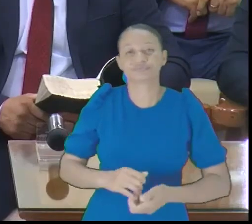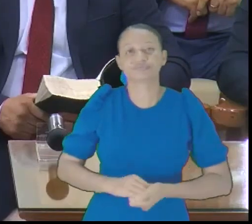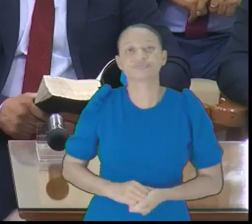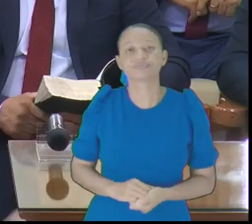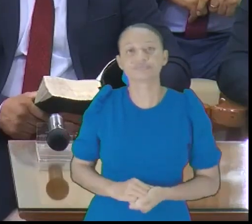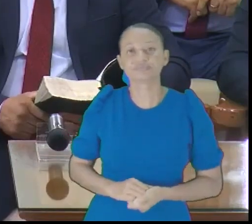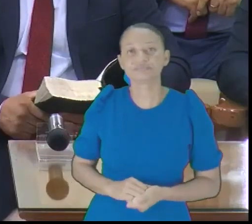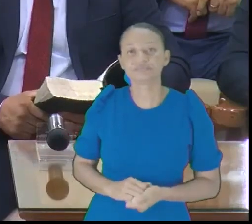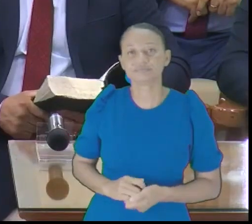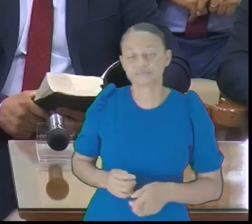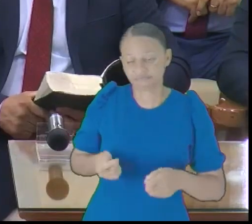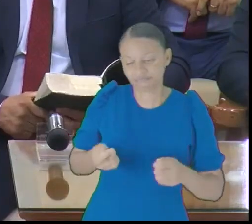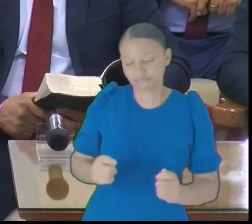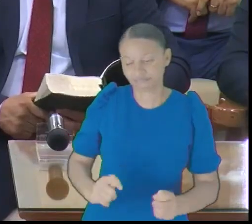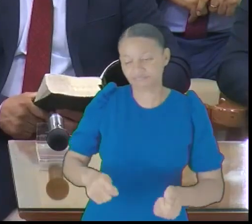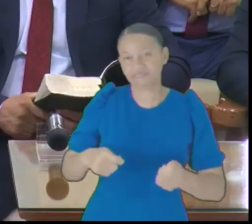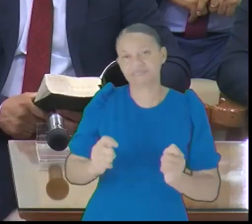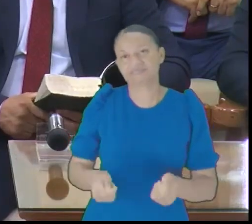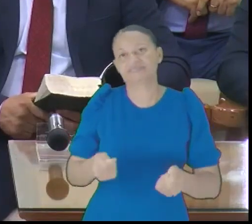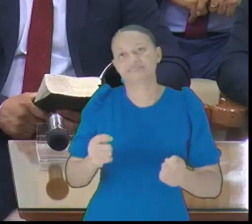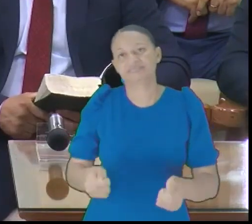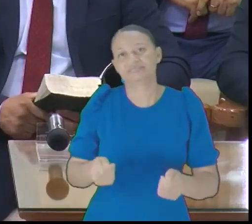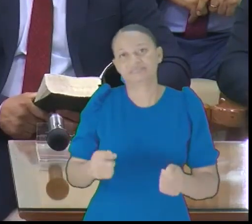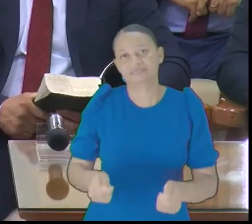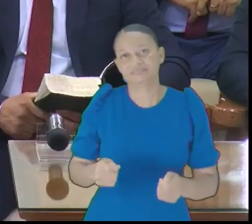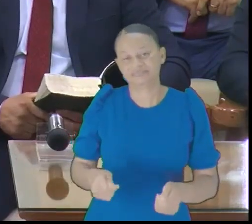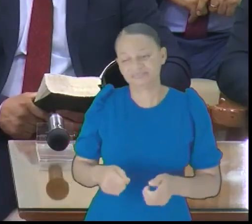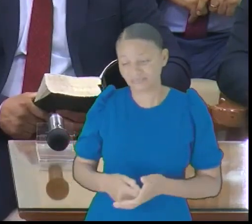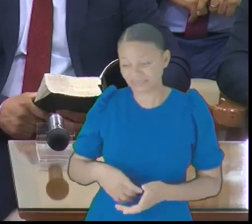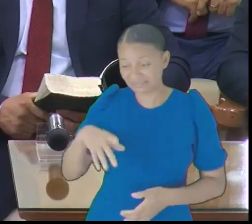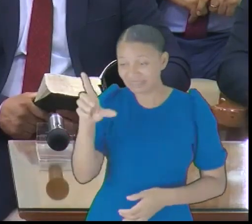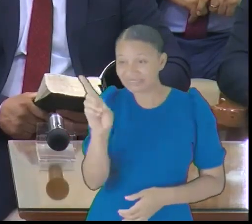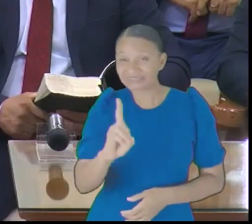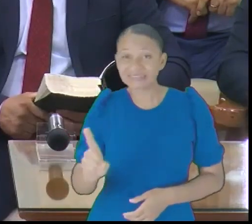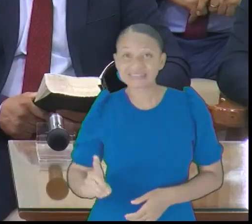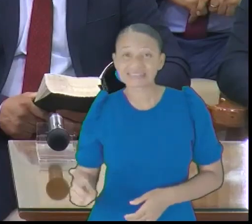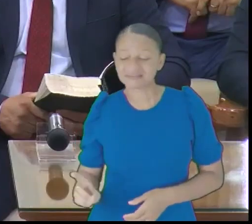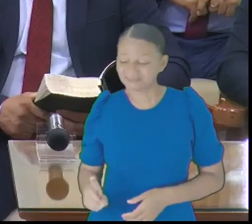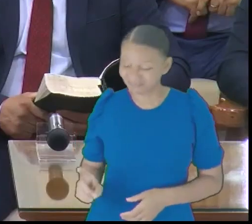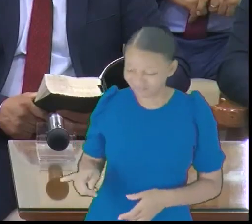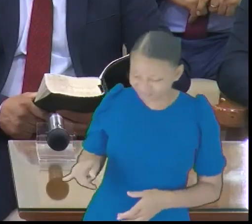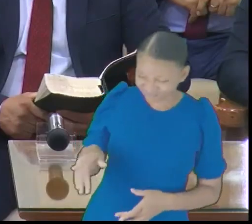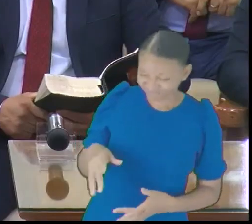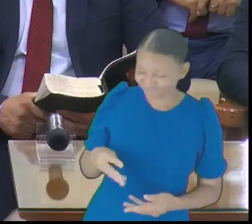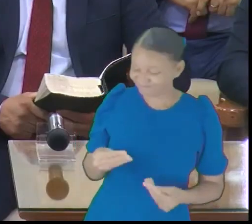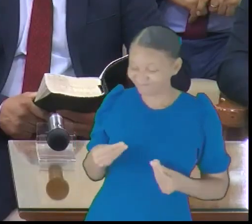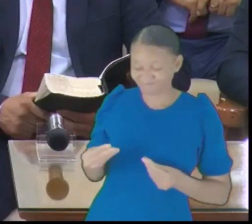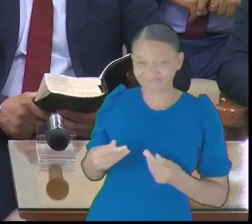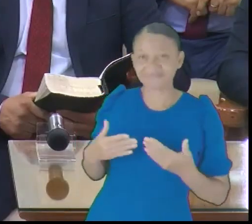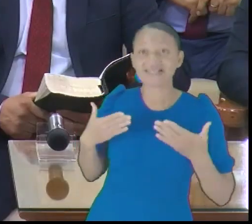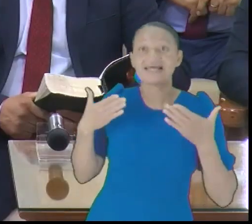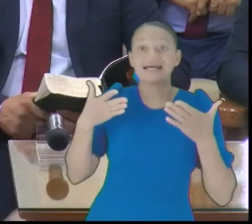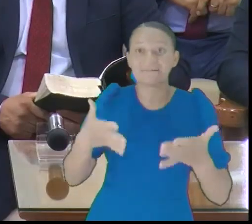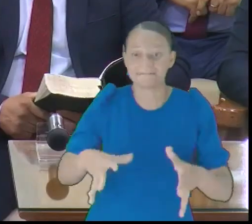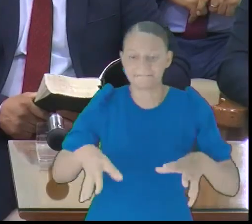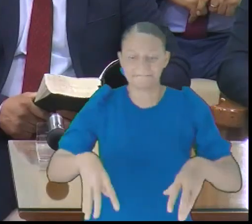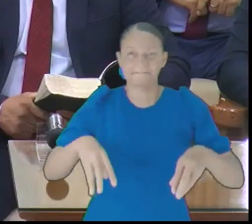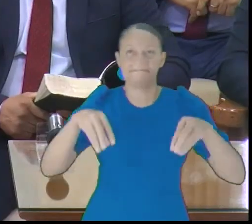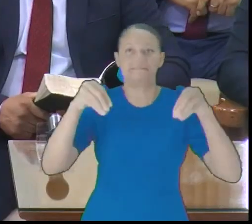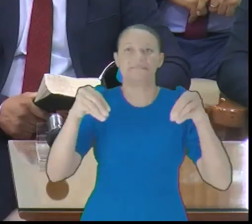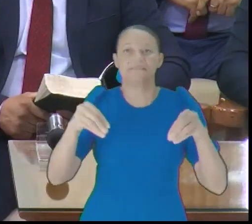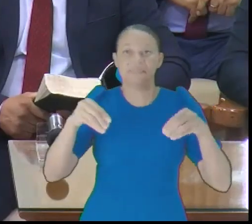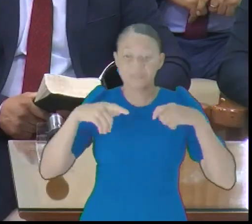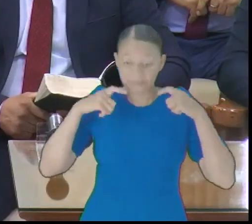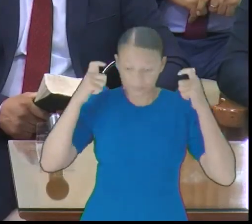E a carruagem leva aquele menino defeituoso, sem aparência, até o palácio do rei. Quando